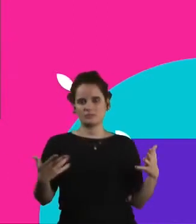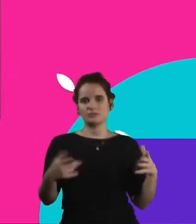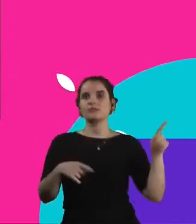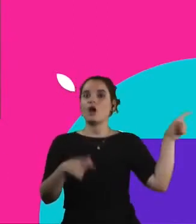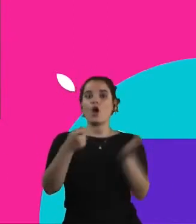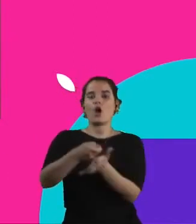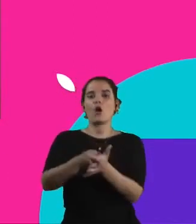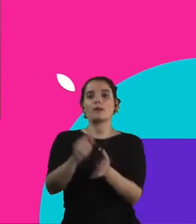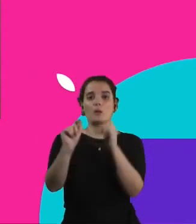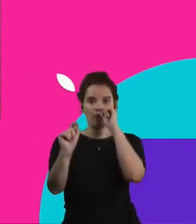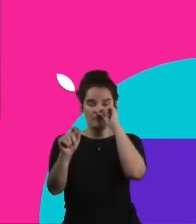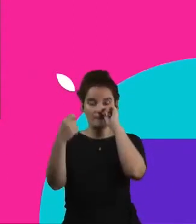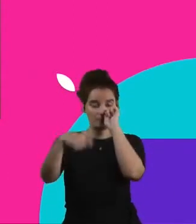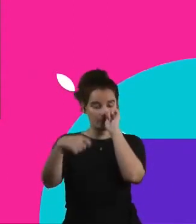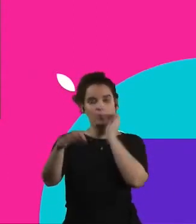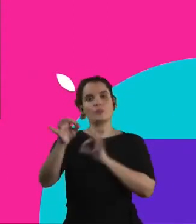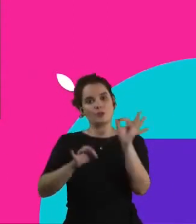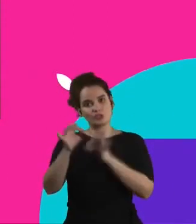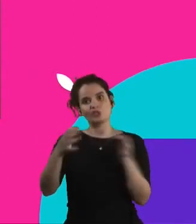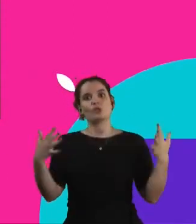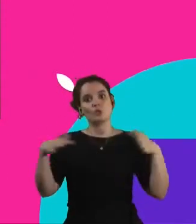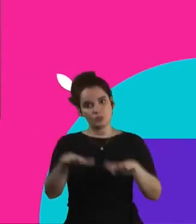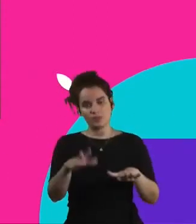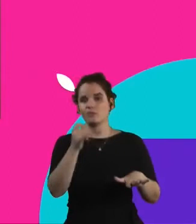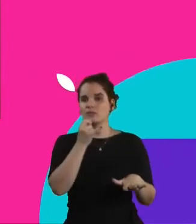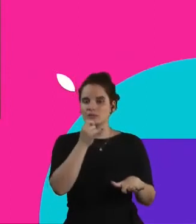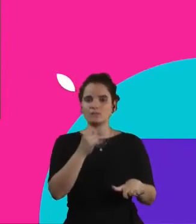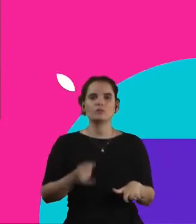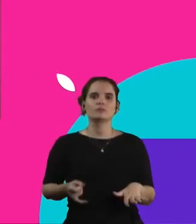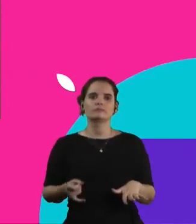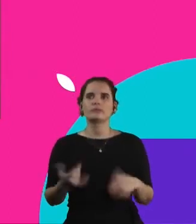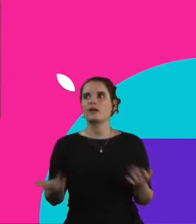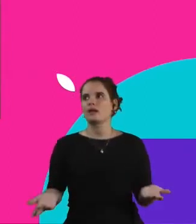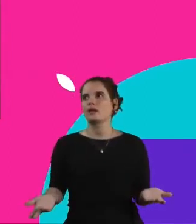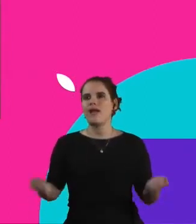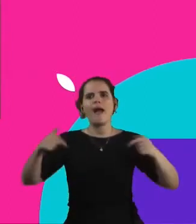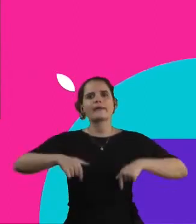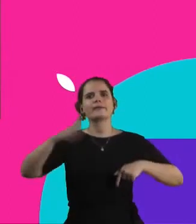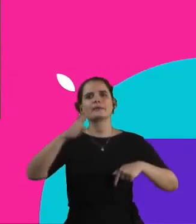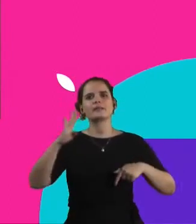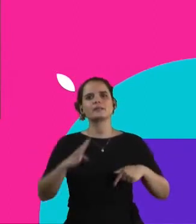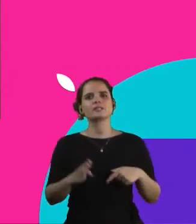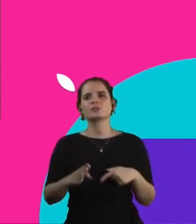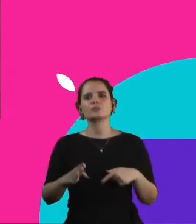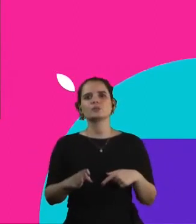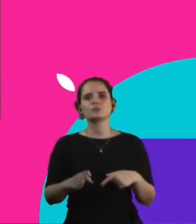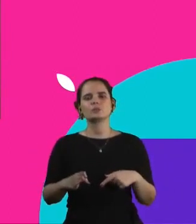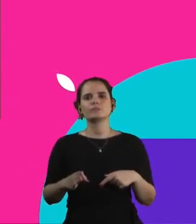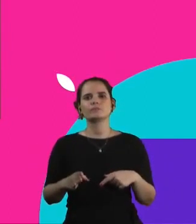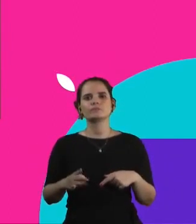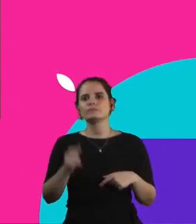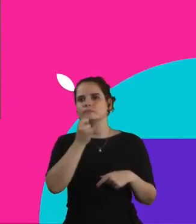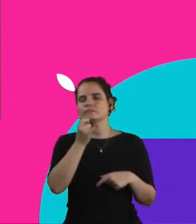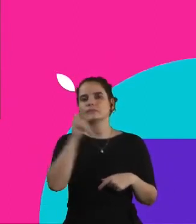você precisa ter um projeto de inclusão, no caso, olha, como é que eu não tenho aqui no Brasil, a mesma maneira que